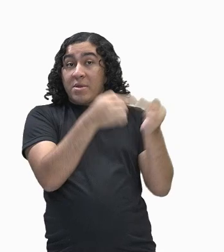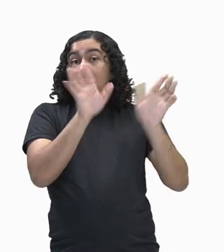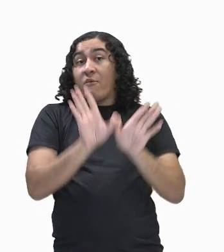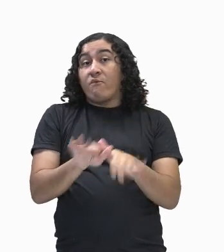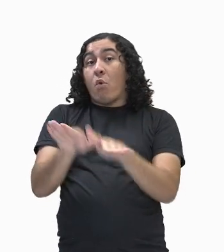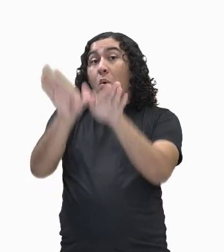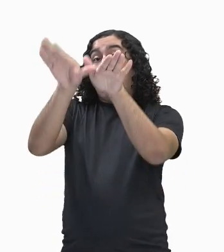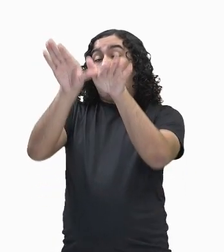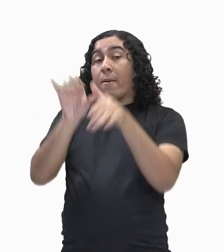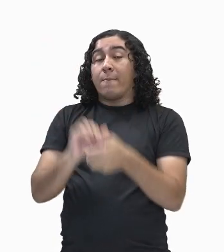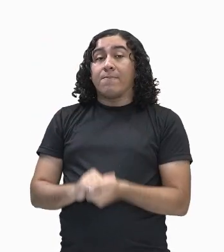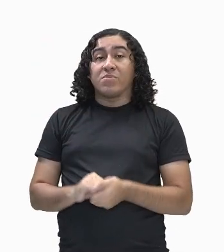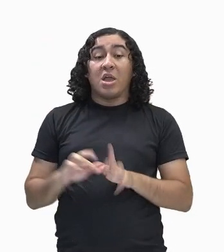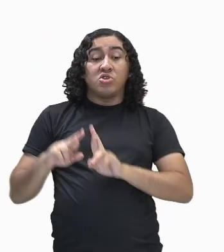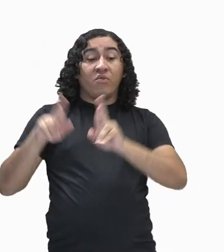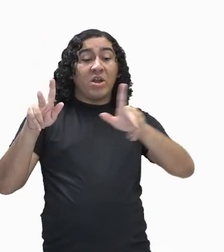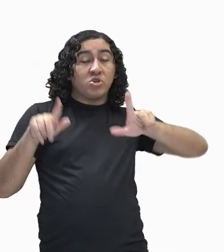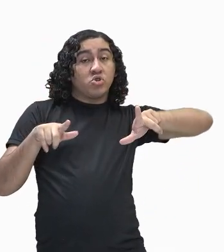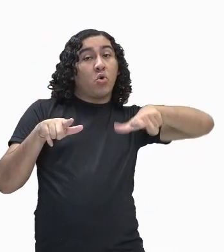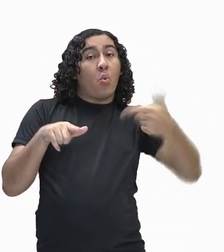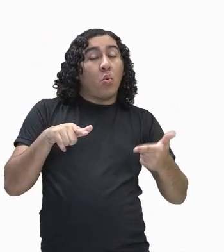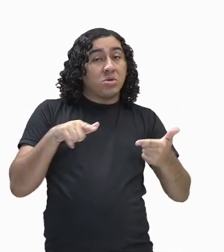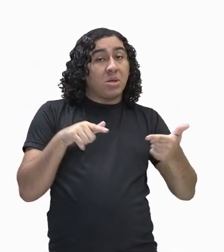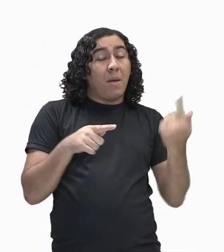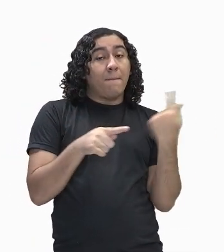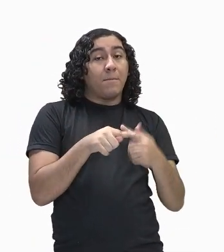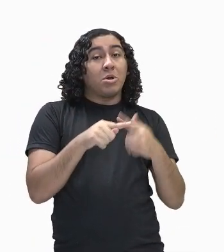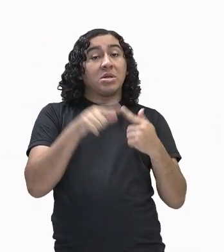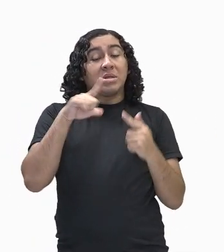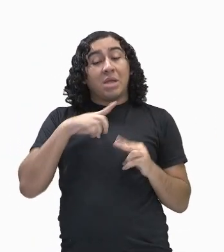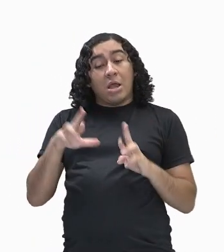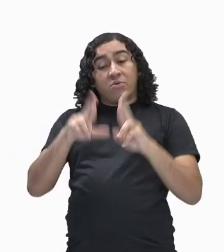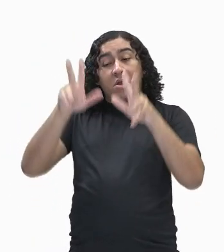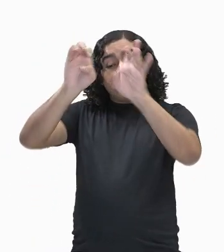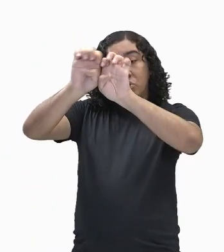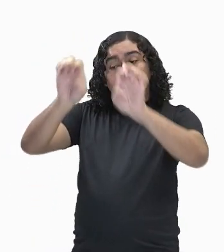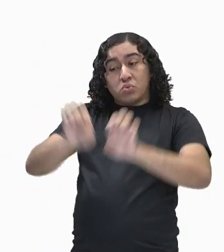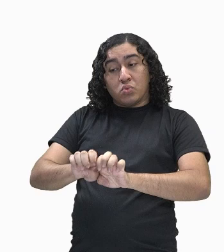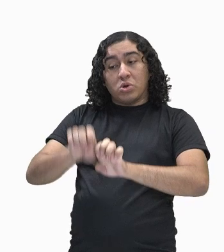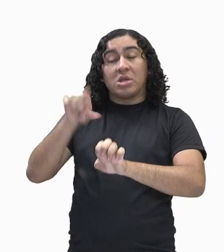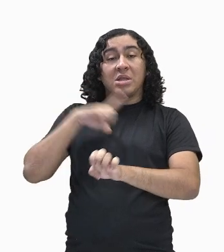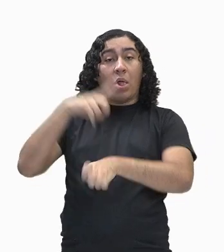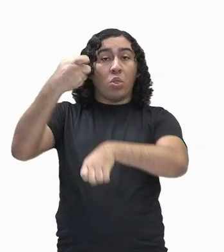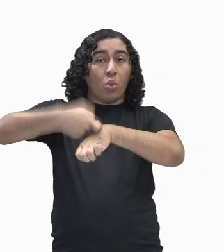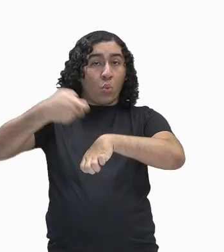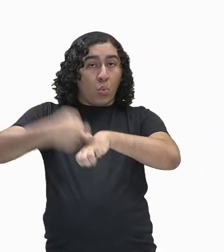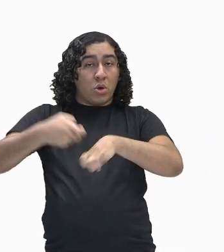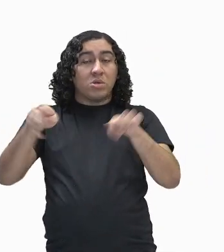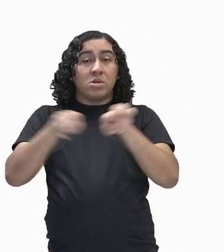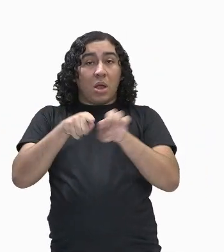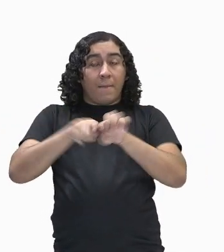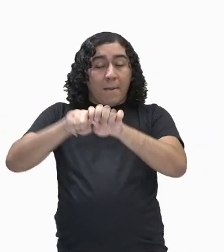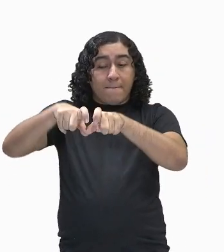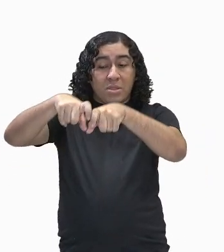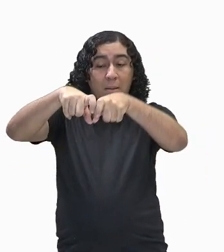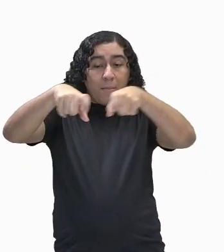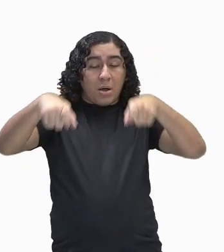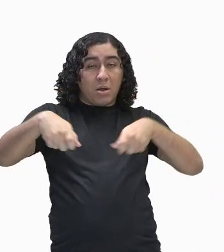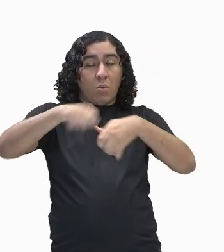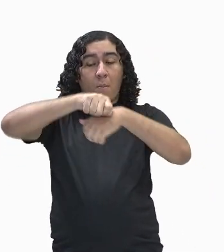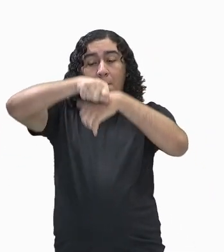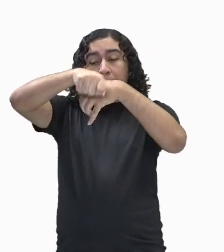se distinguem das demais por sua forma assimétrica. Elas têm maior rigidez e maior tamanho. E os